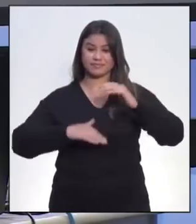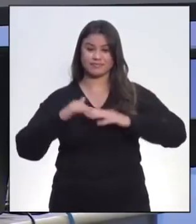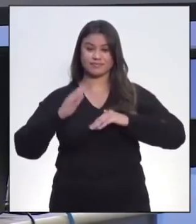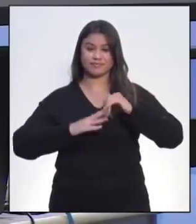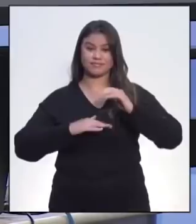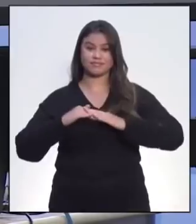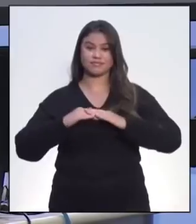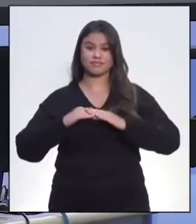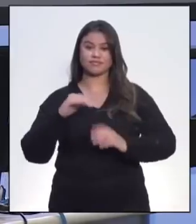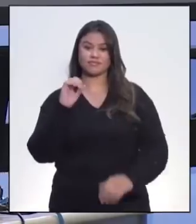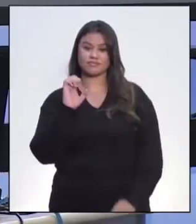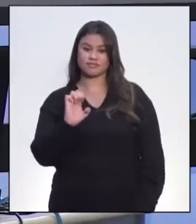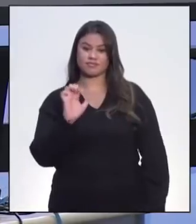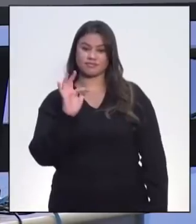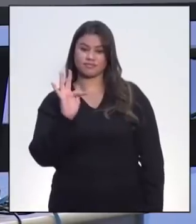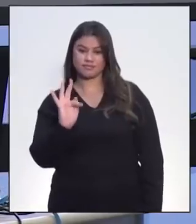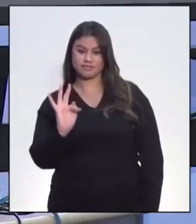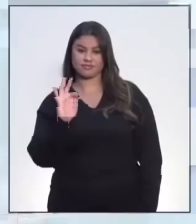a